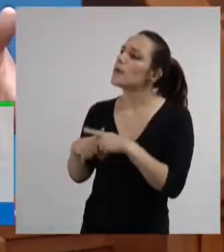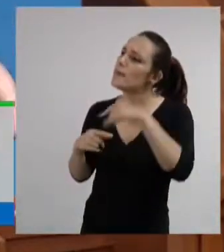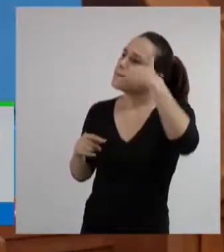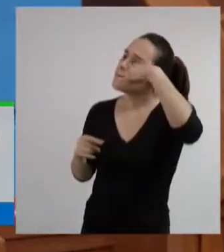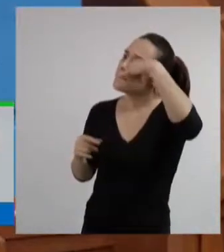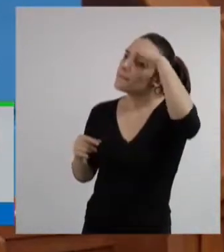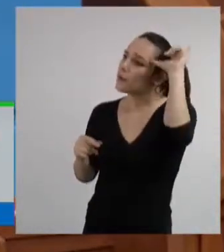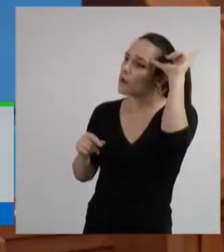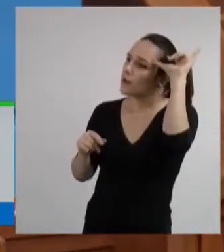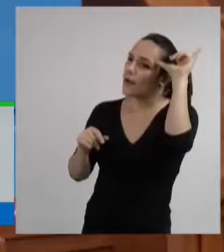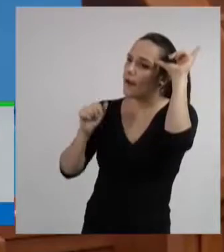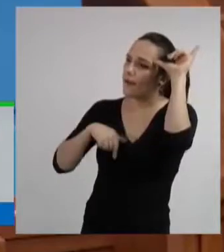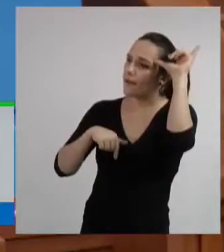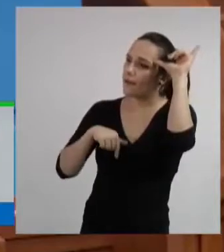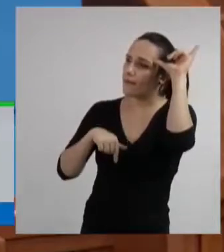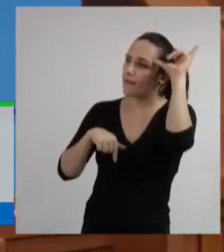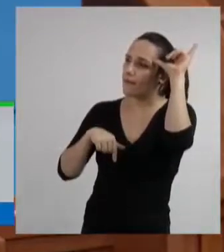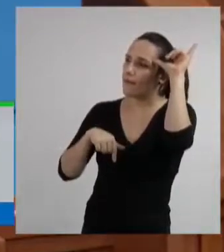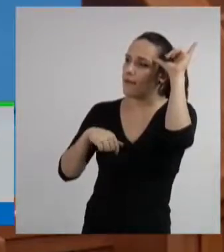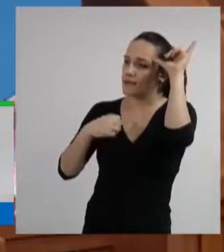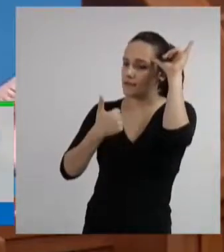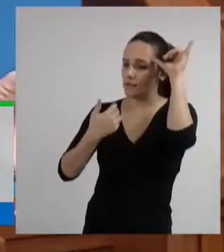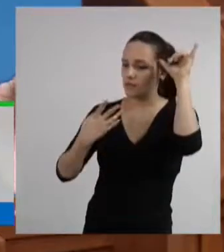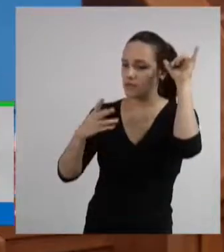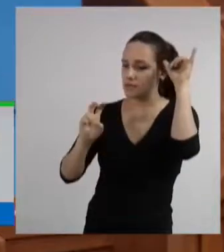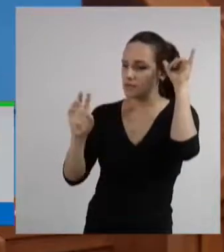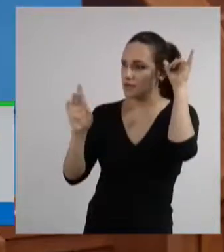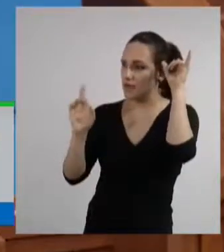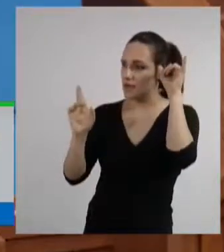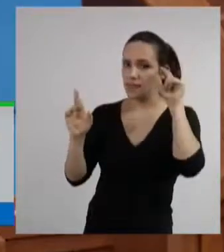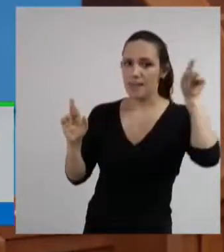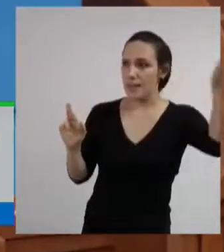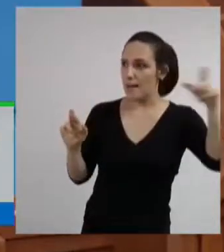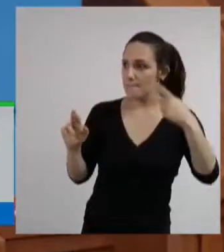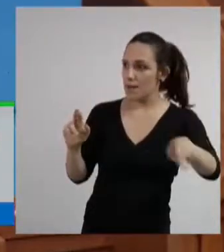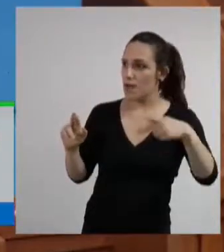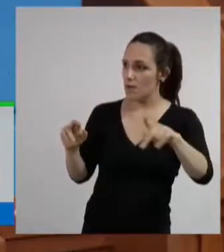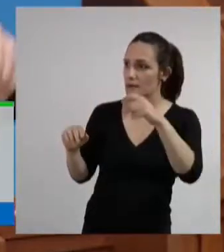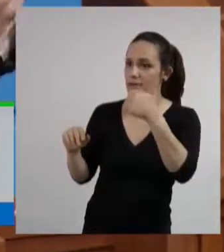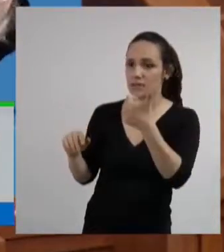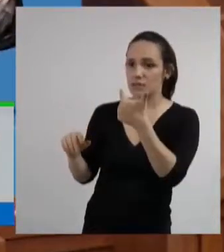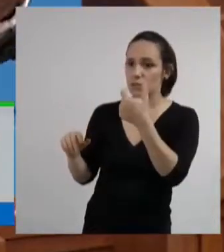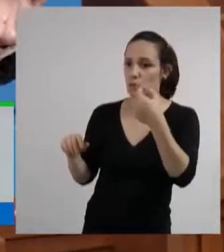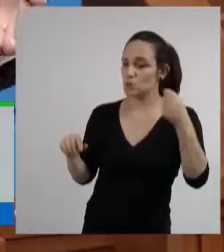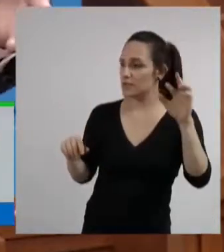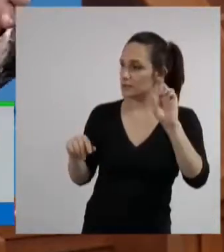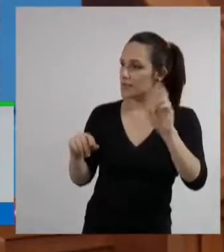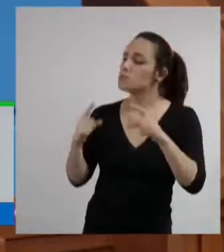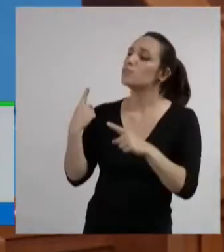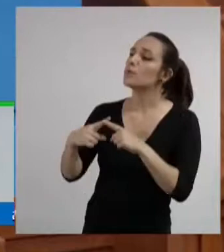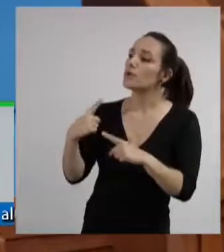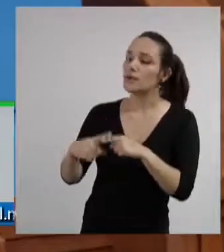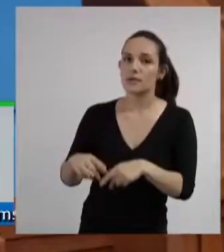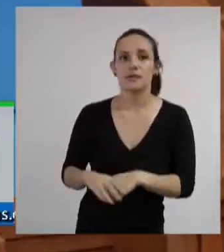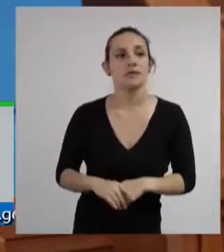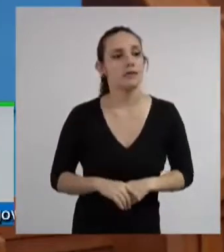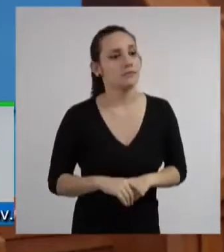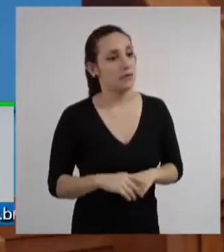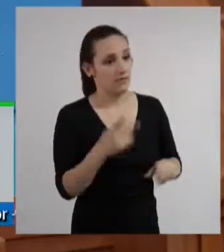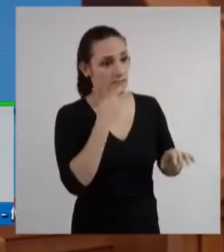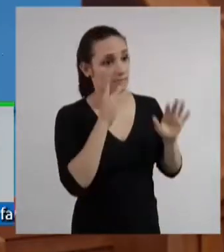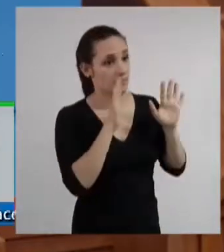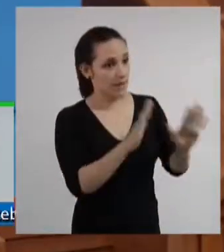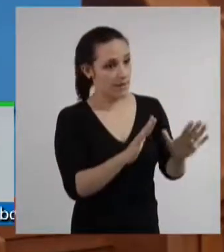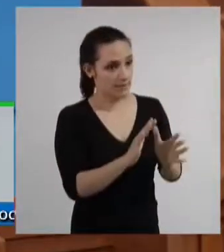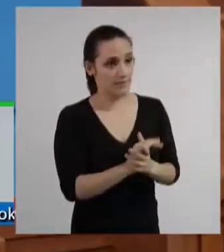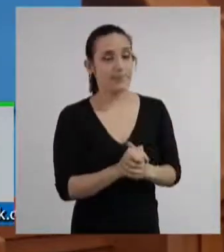R$200 arroba e aqui é 145? Eu falei, eu não entendo. Por quê? Porque o mesmo frigorífico que abate